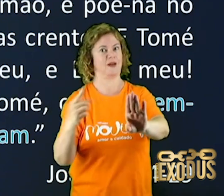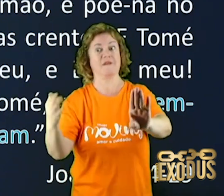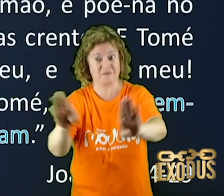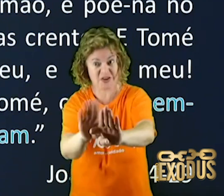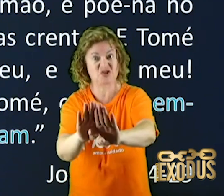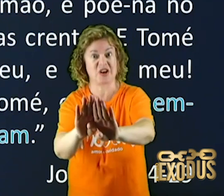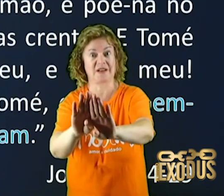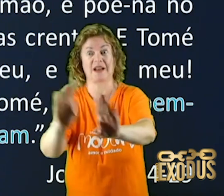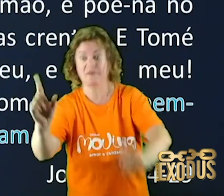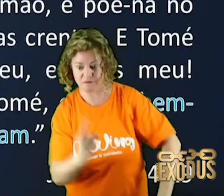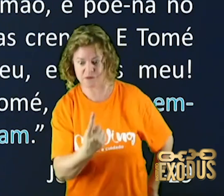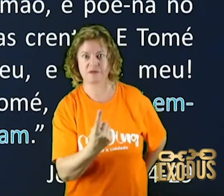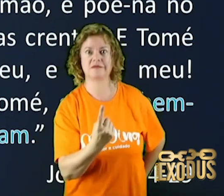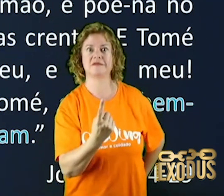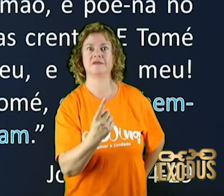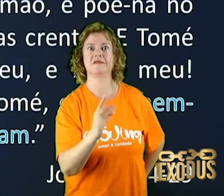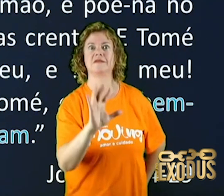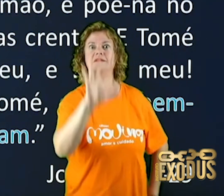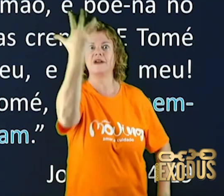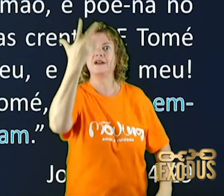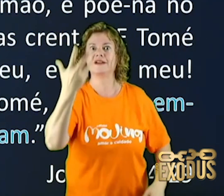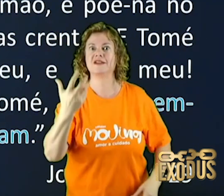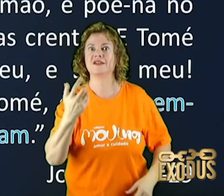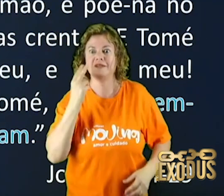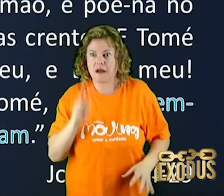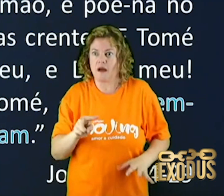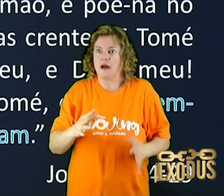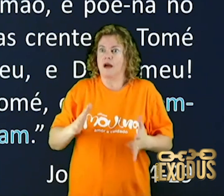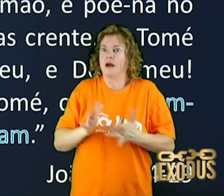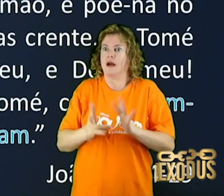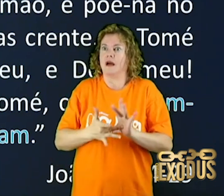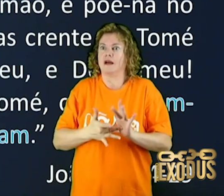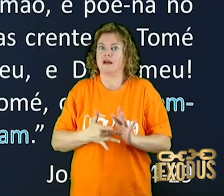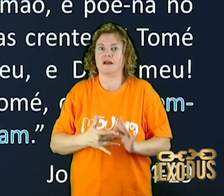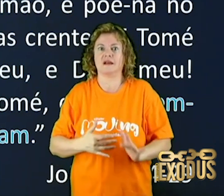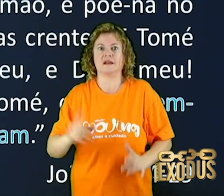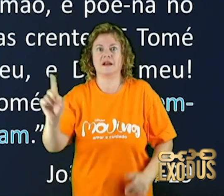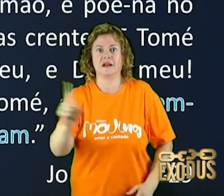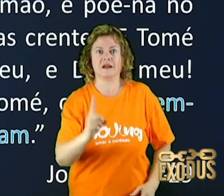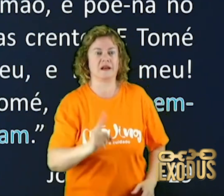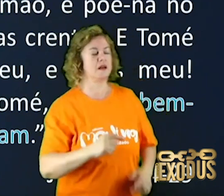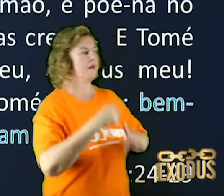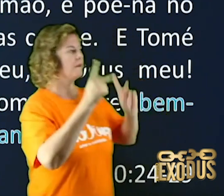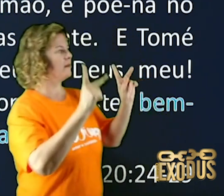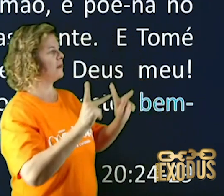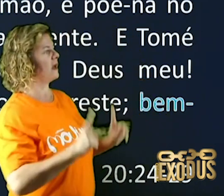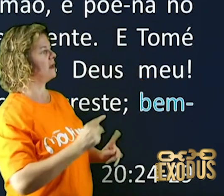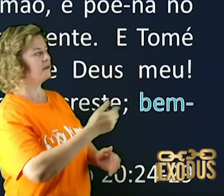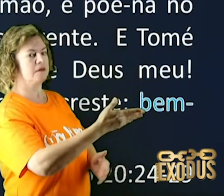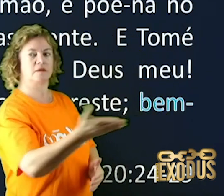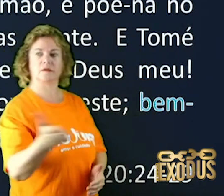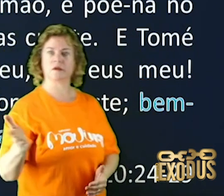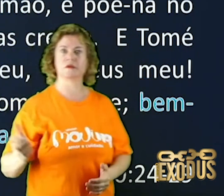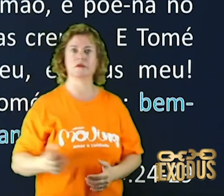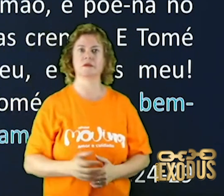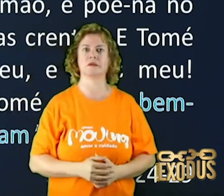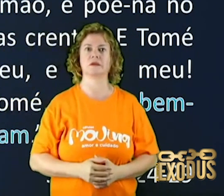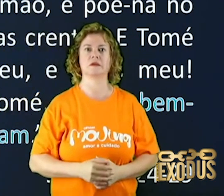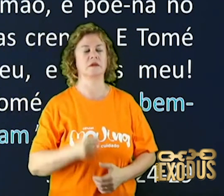E apresentou-se no meio e disse: paz seja convosco. Depois disse a Tomé: põe